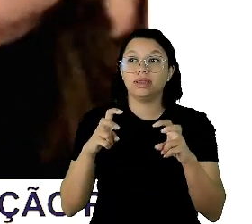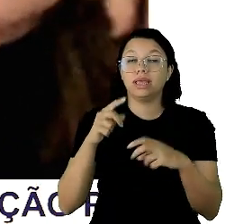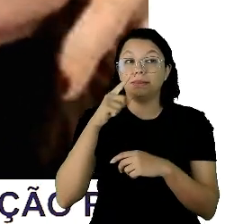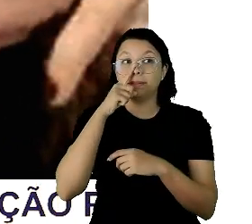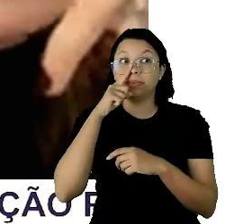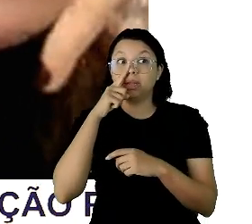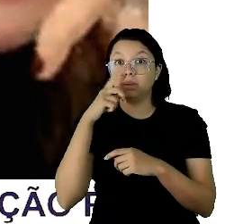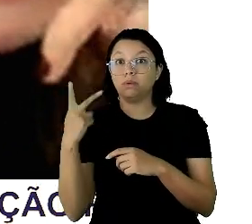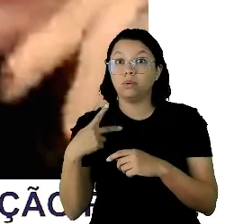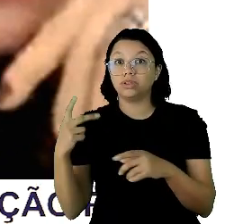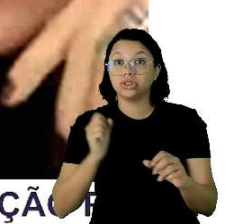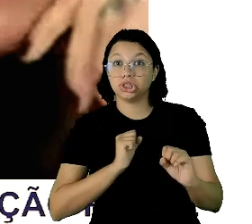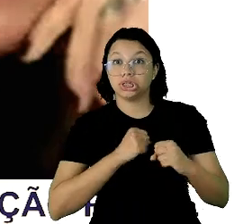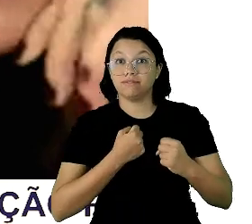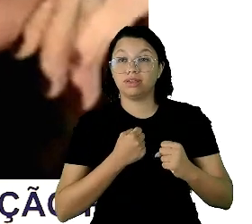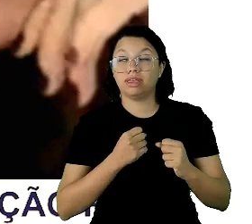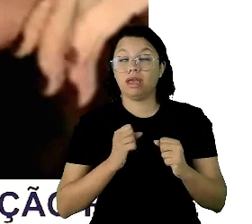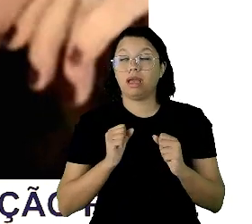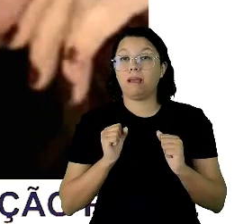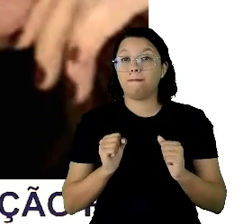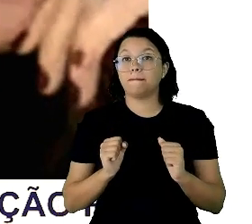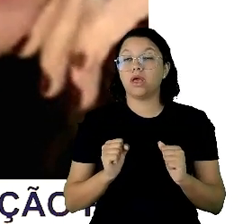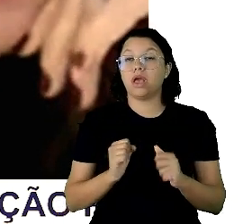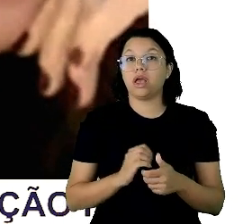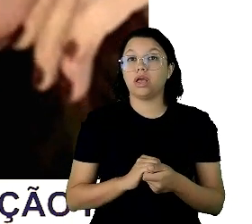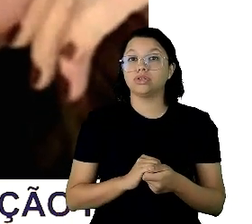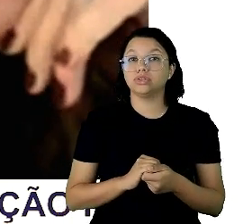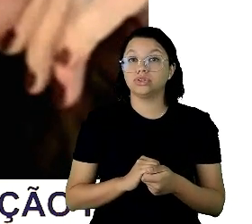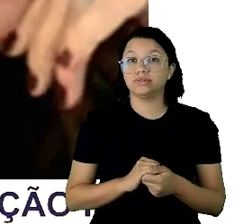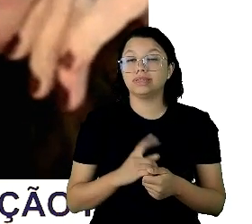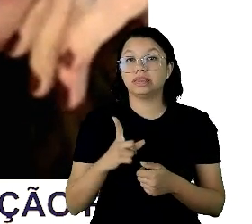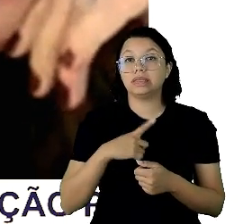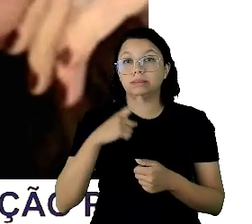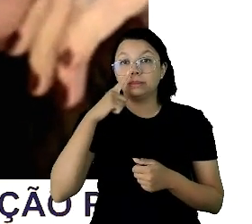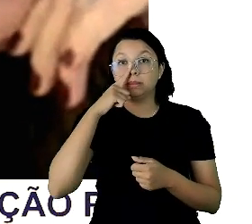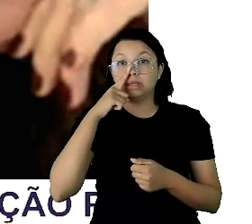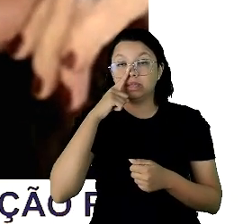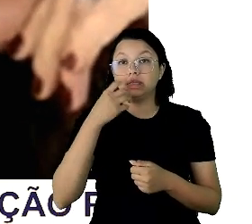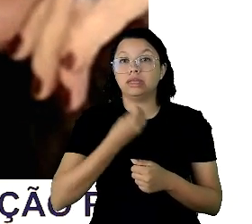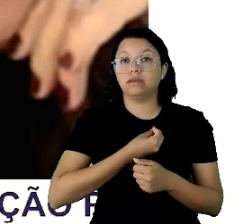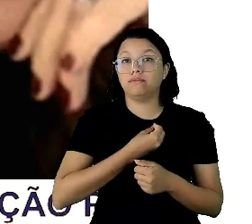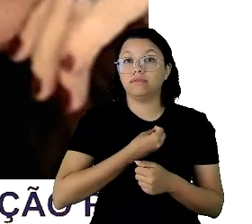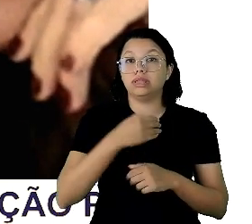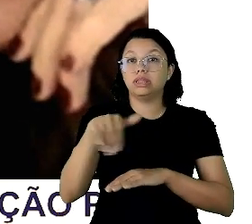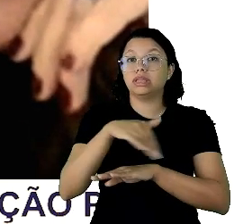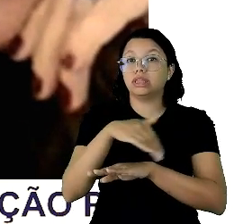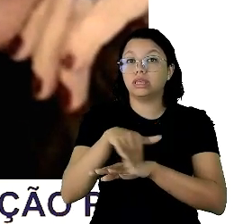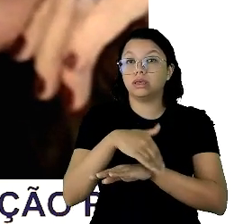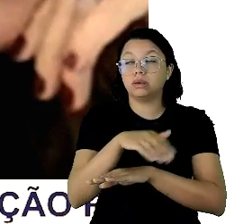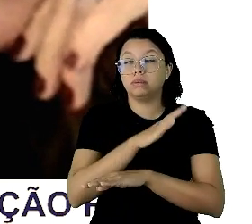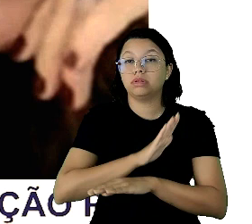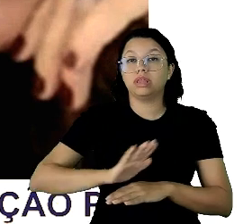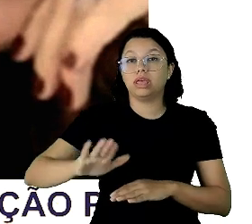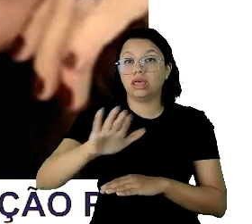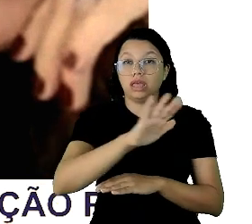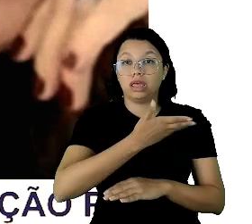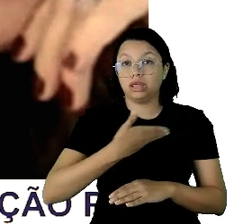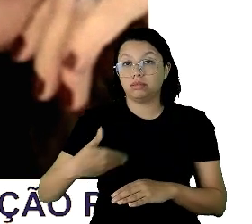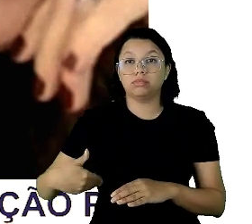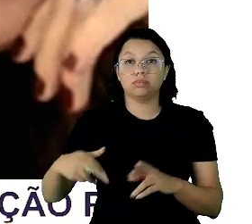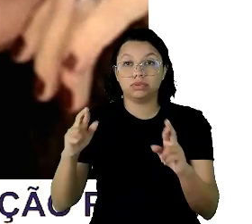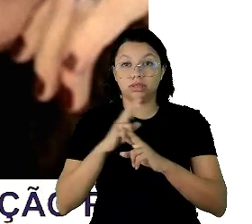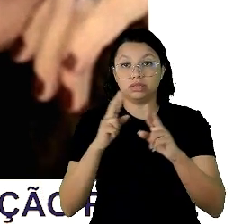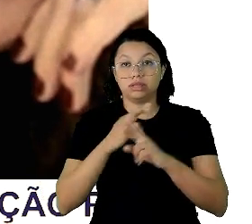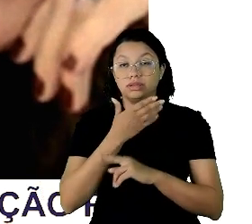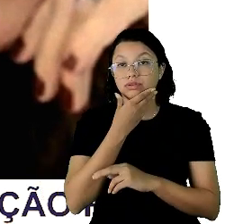pode efetivamente correr algum risco na rua, no espaço público, em relação aos homens,